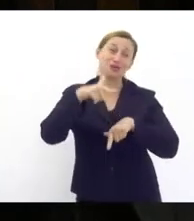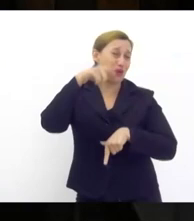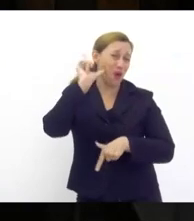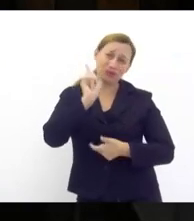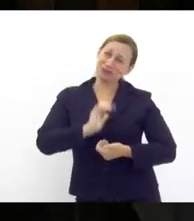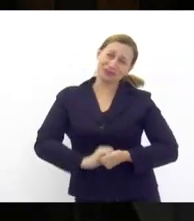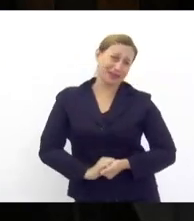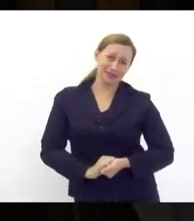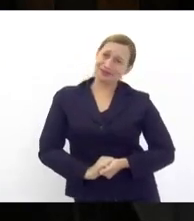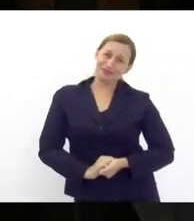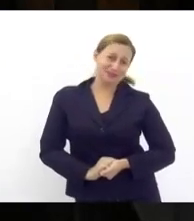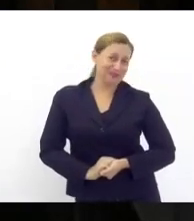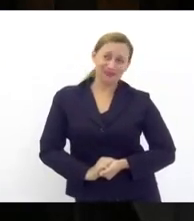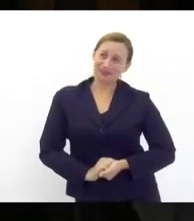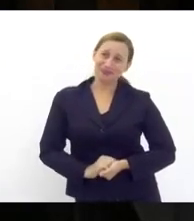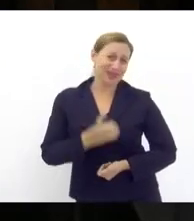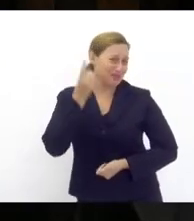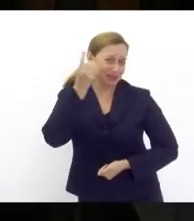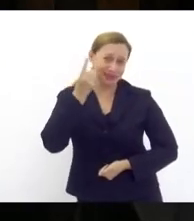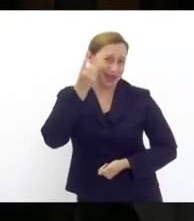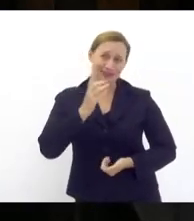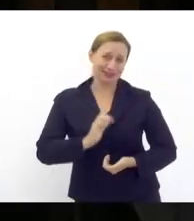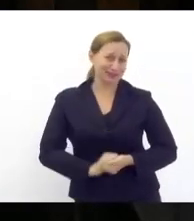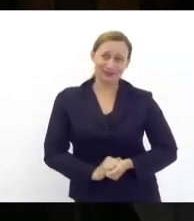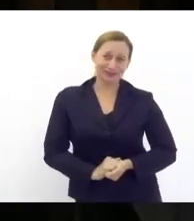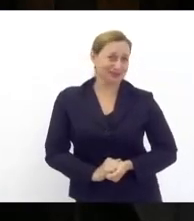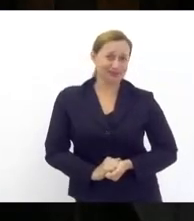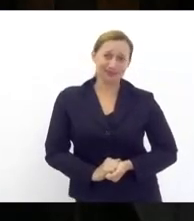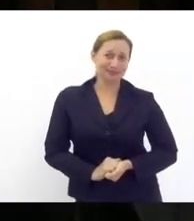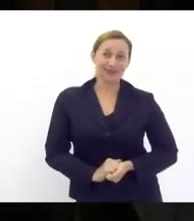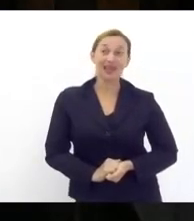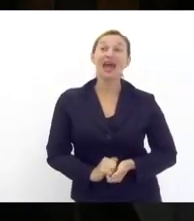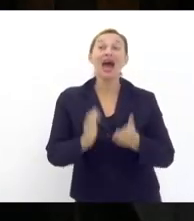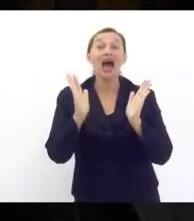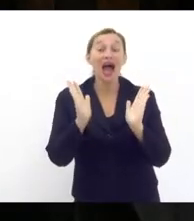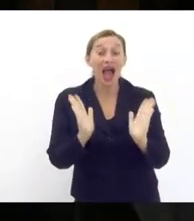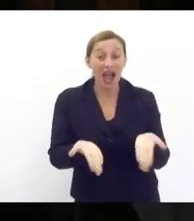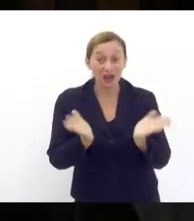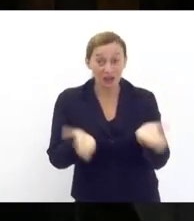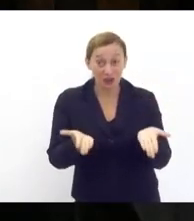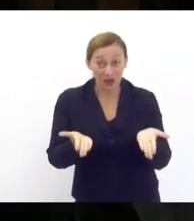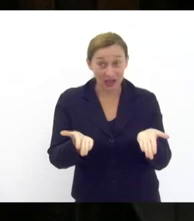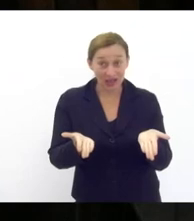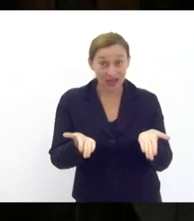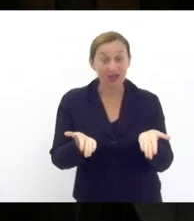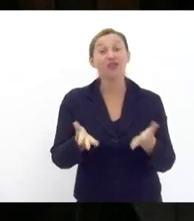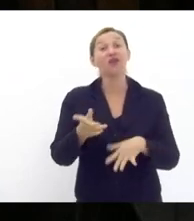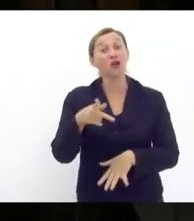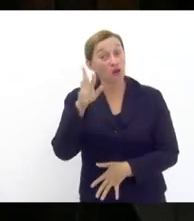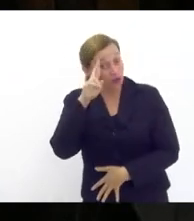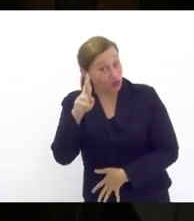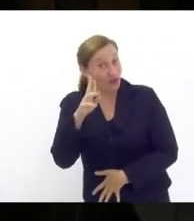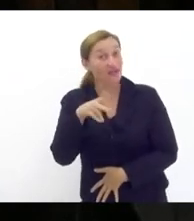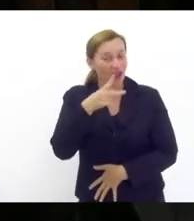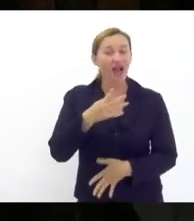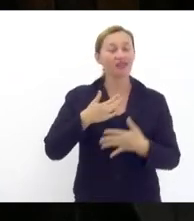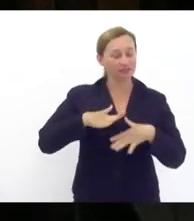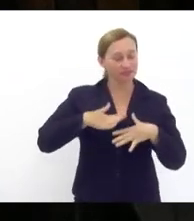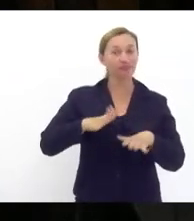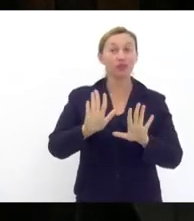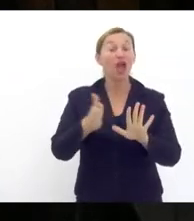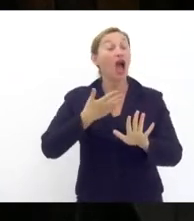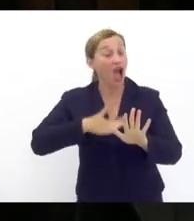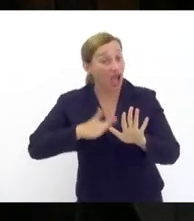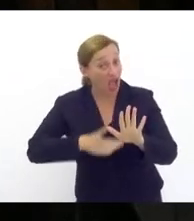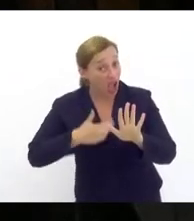Josimar, trabalhar parar, ontem, tá deputado. Agora, está deputado, representado. Você vai ter a voz, deputado. Está representado. Você está escrito, deputado. Fica